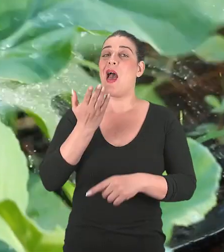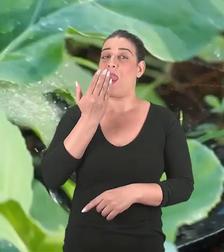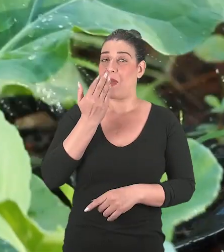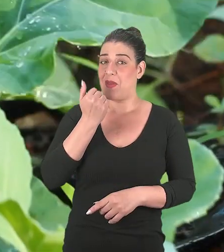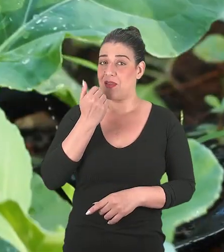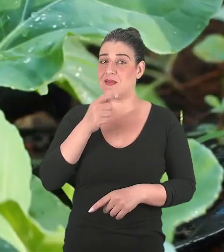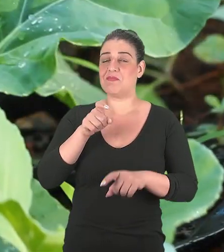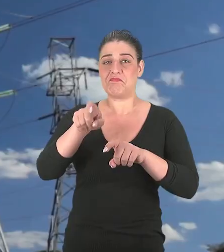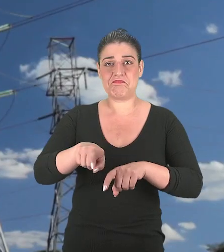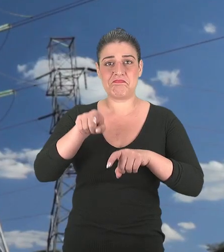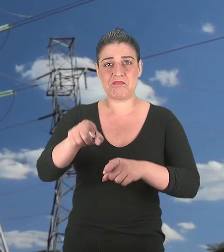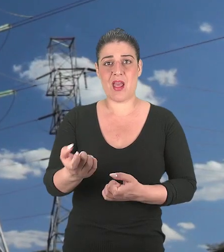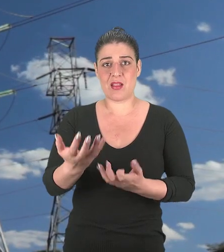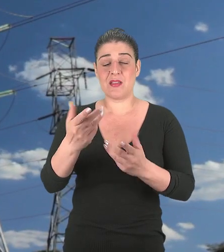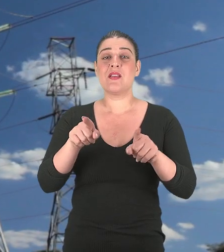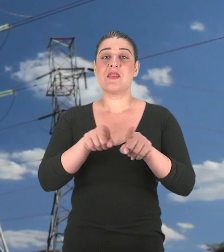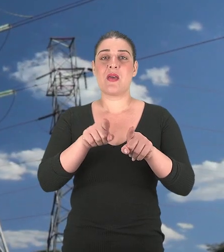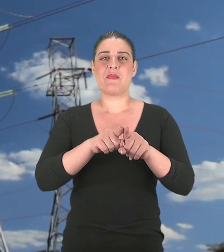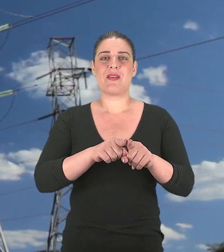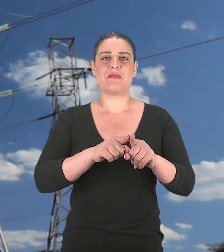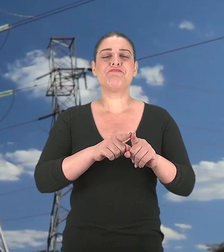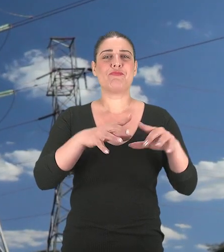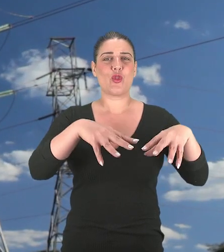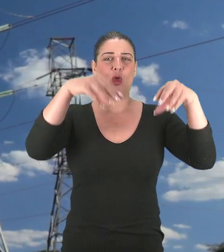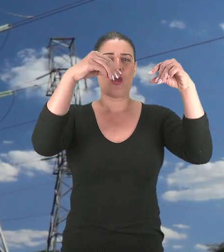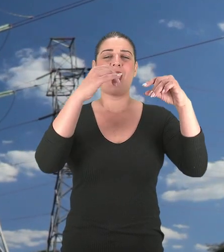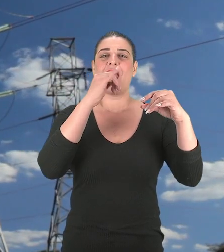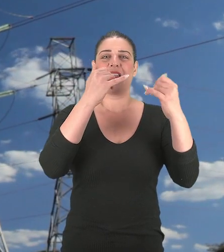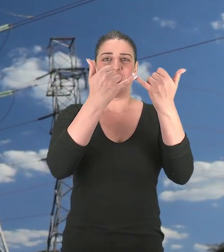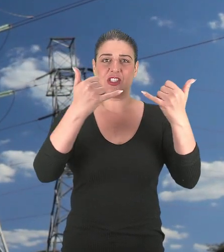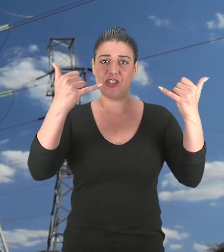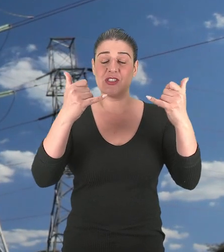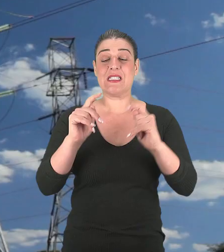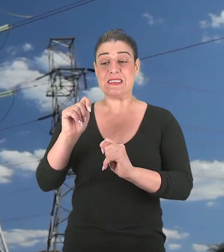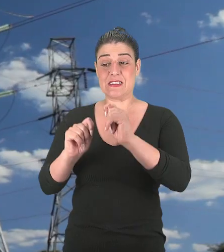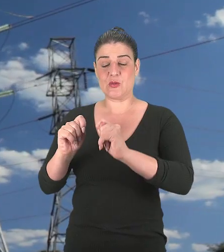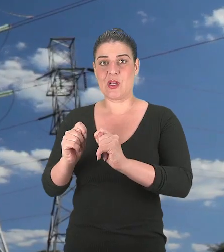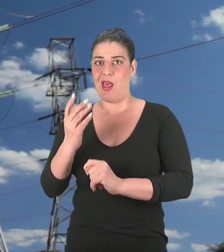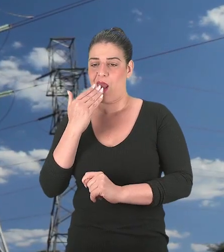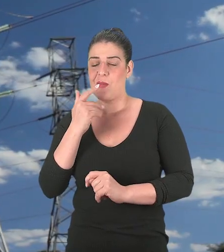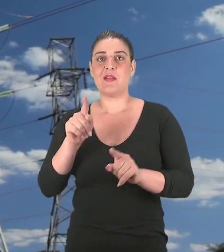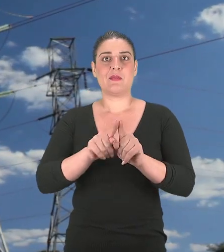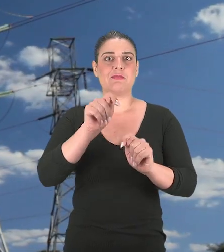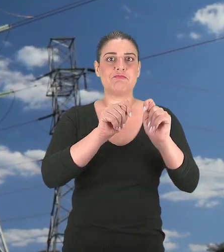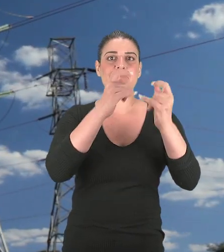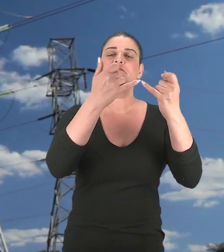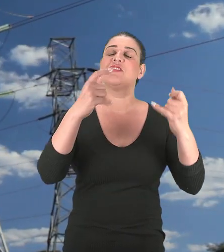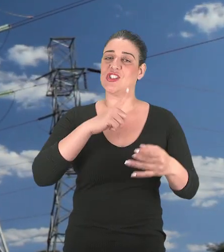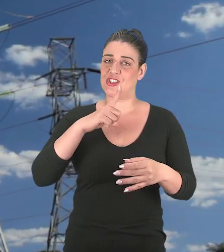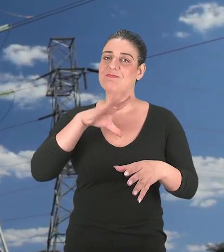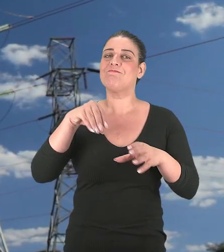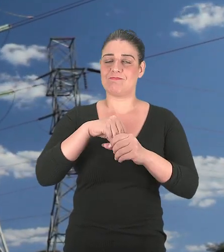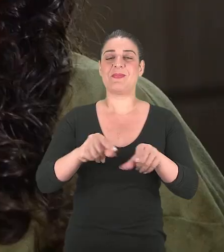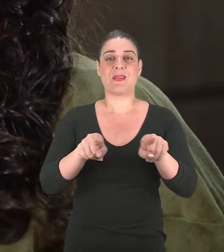alimentação, tá? Em relação ao fornecimento de energia. Então, a segurança alimentar, energética, tá muito em jogo em tudo